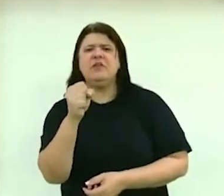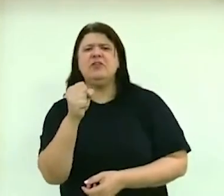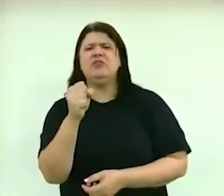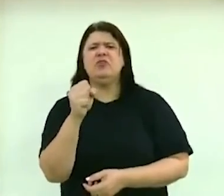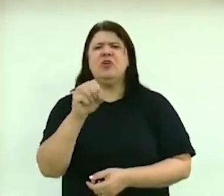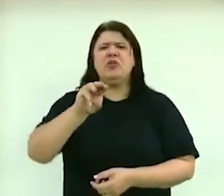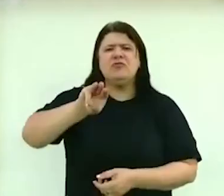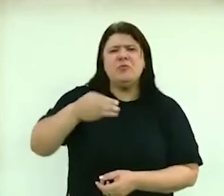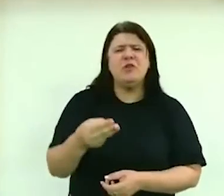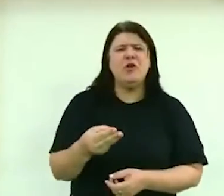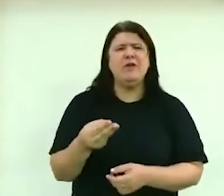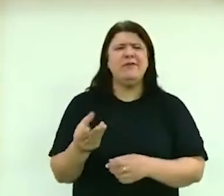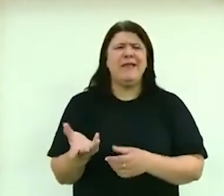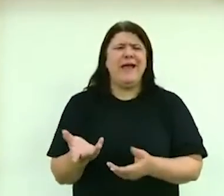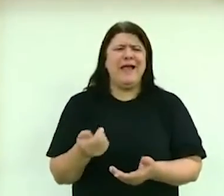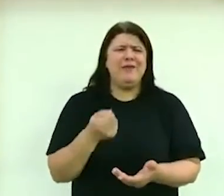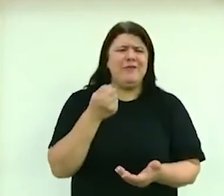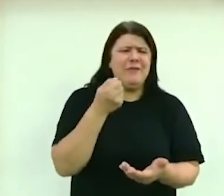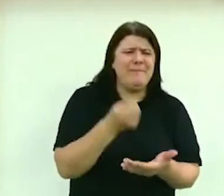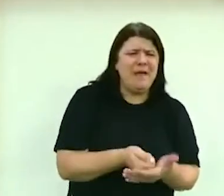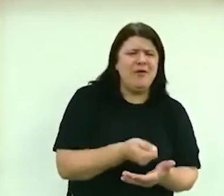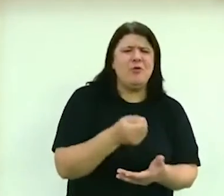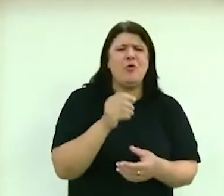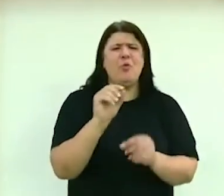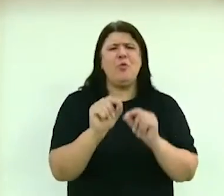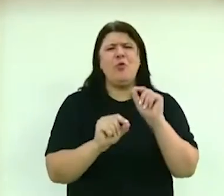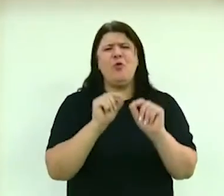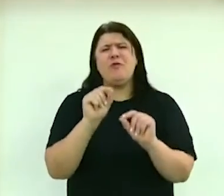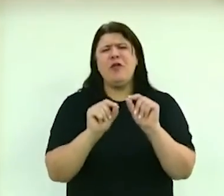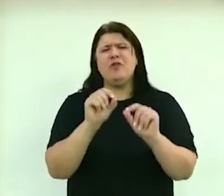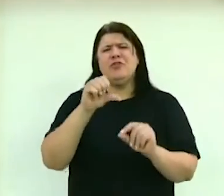por 94, então a ideia nossa é chegar ao valor